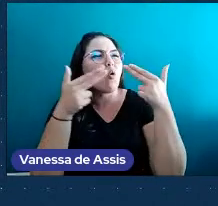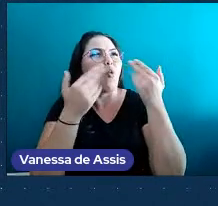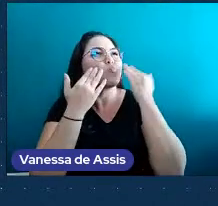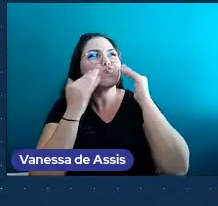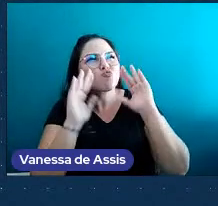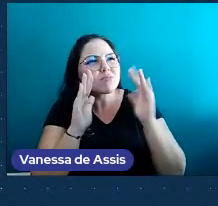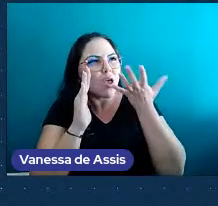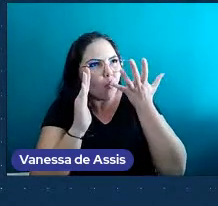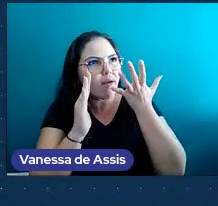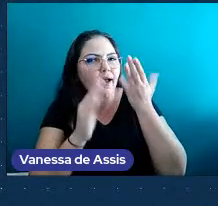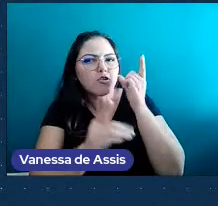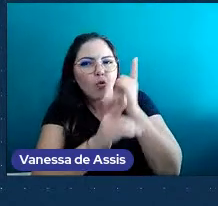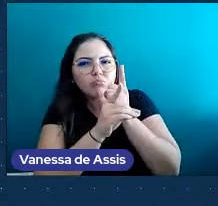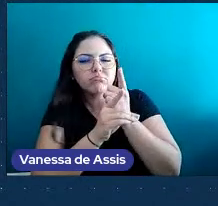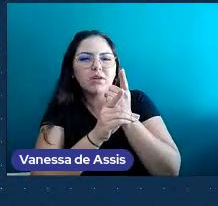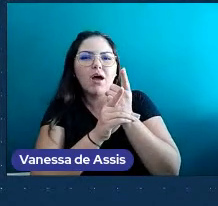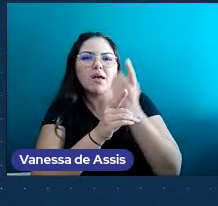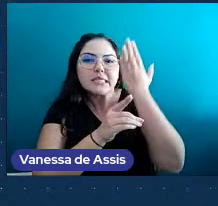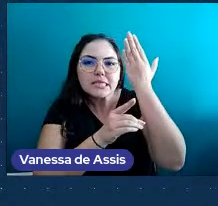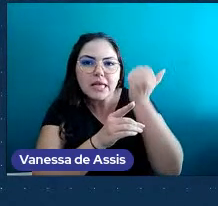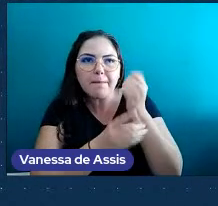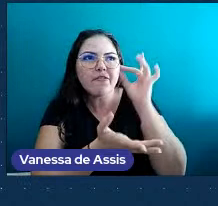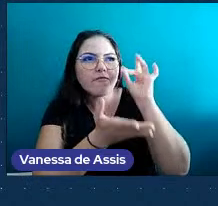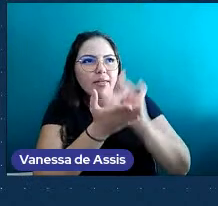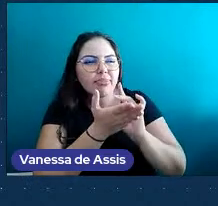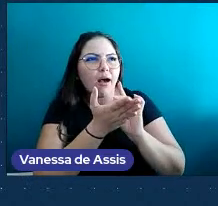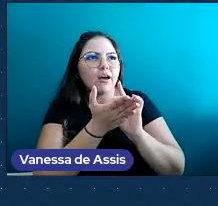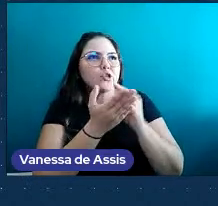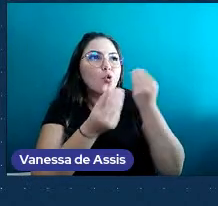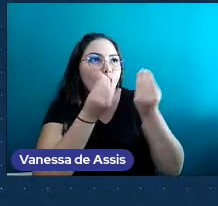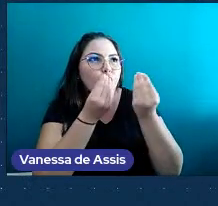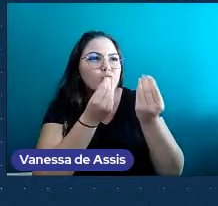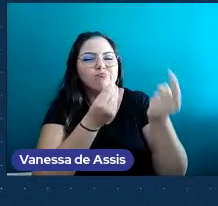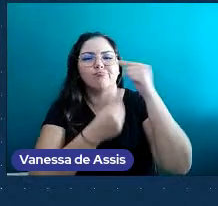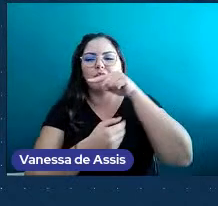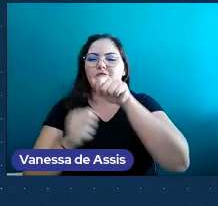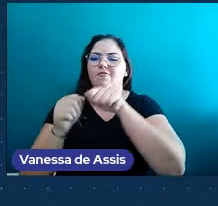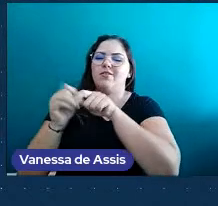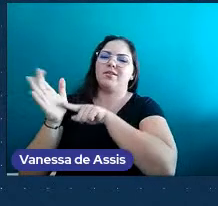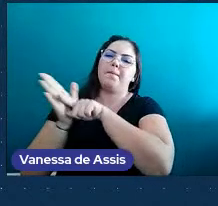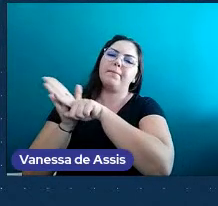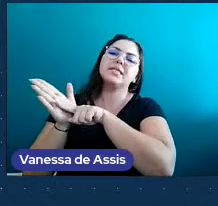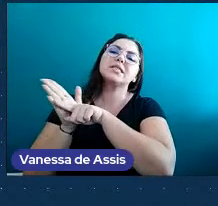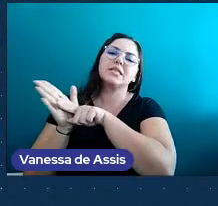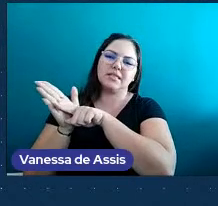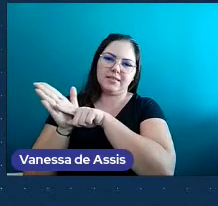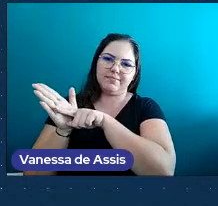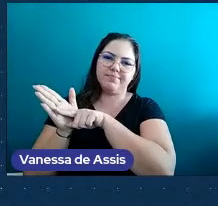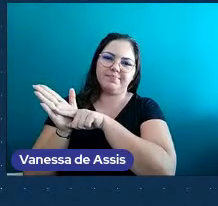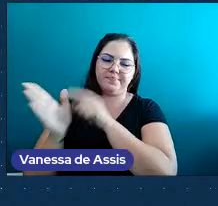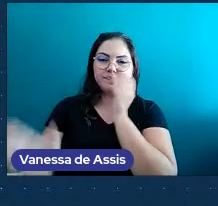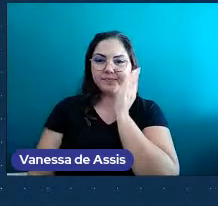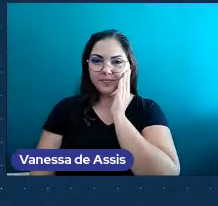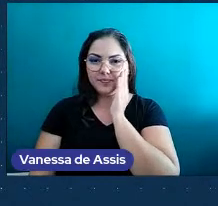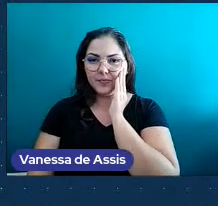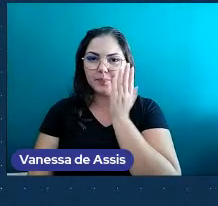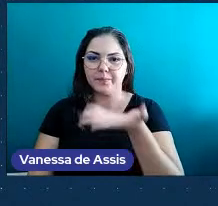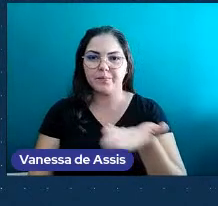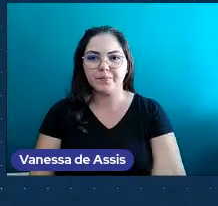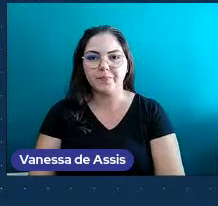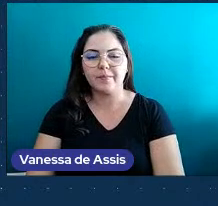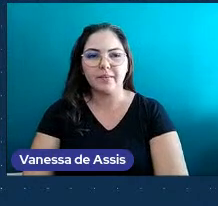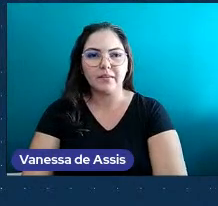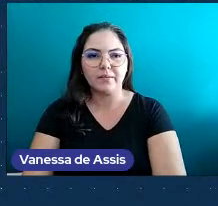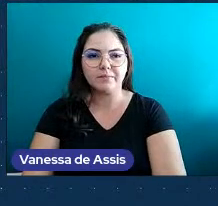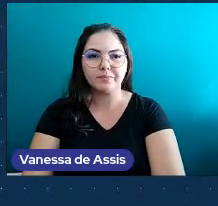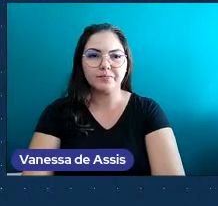né? Aí fica complicado, porque você pode estar aí futuramente se perdendo, tá? E